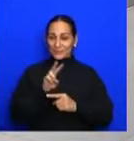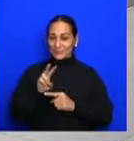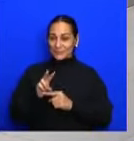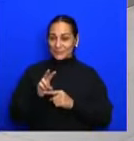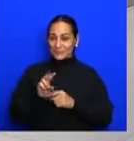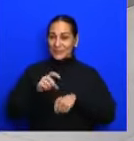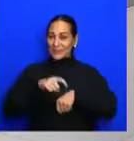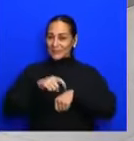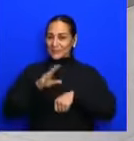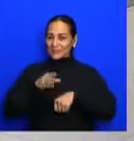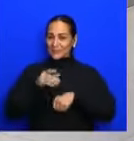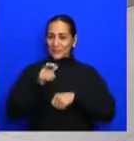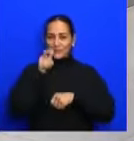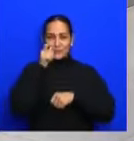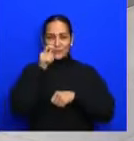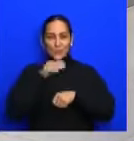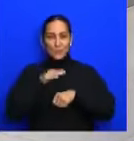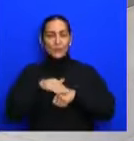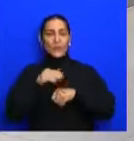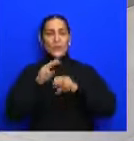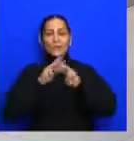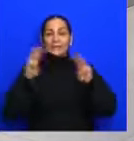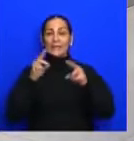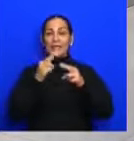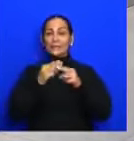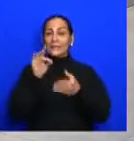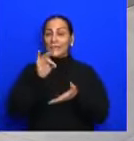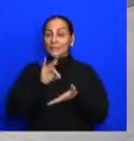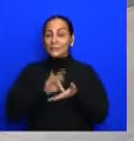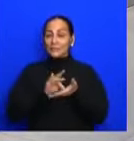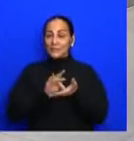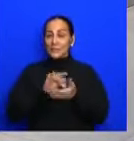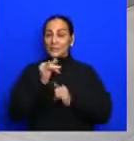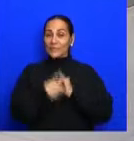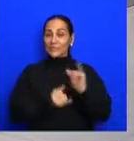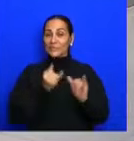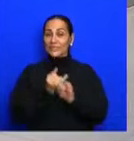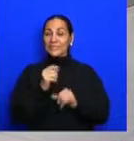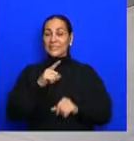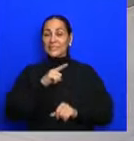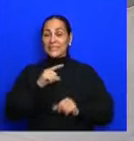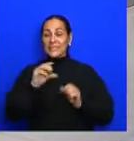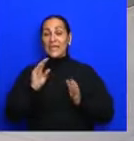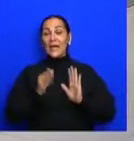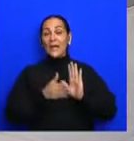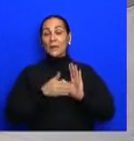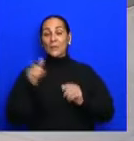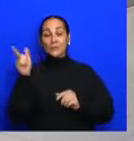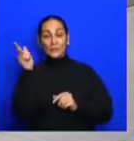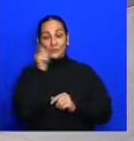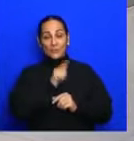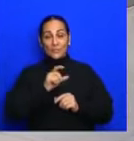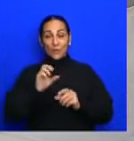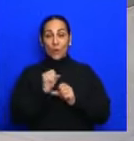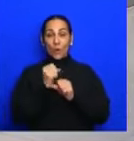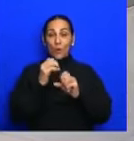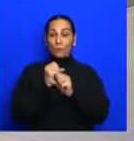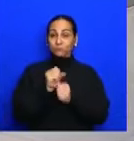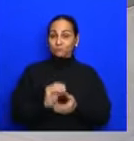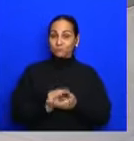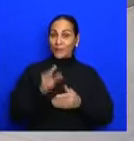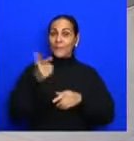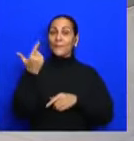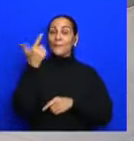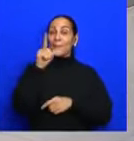nossas auditoras. Daqui a pouco você pode conferir no site oficial da Caixa na internet se tivemos apostas vencedoras ou se o prêmio acumulou e vai